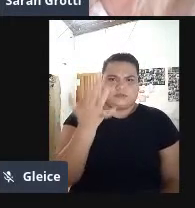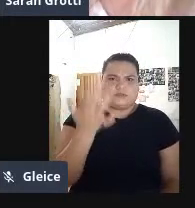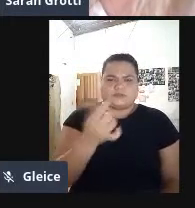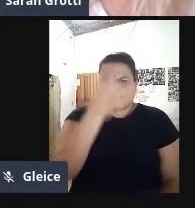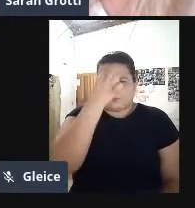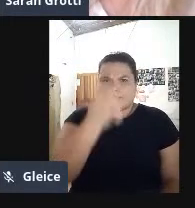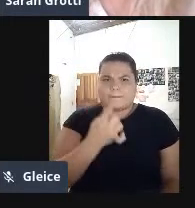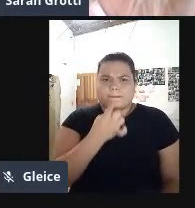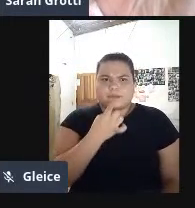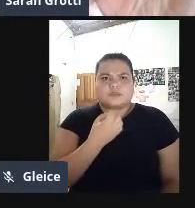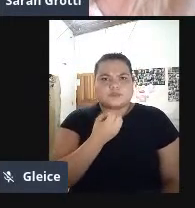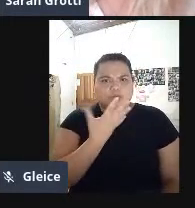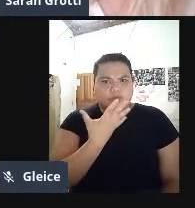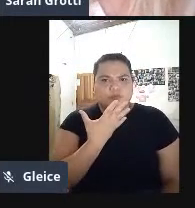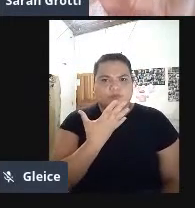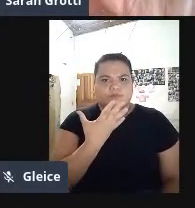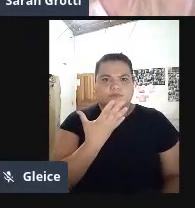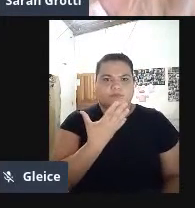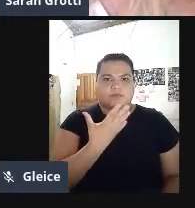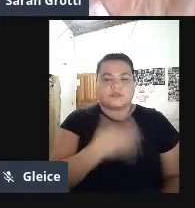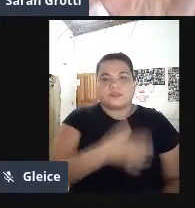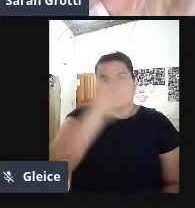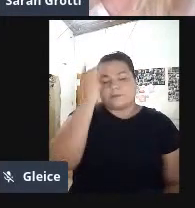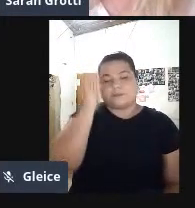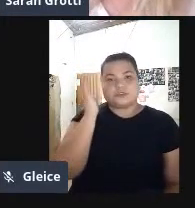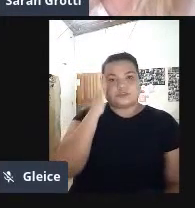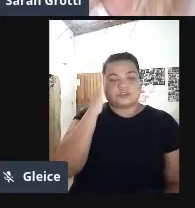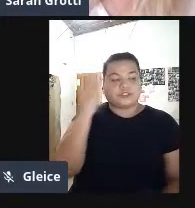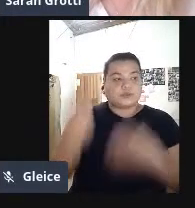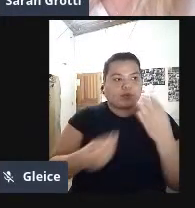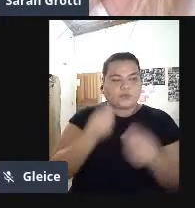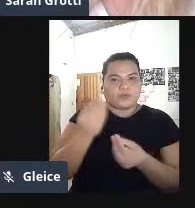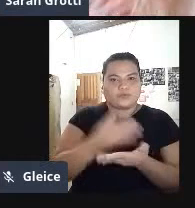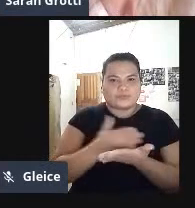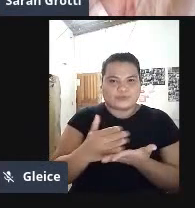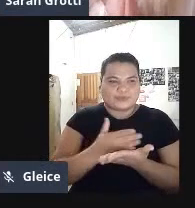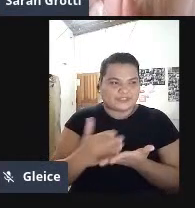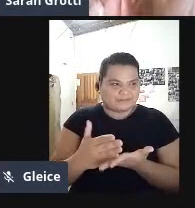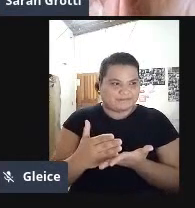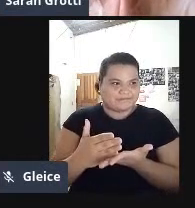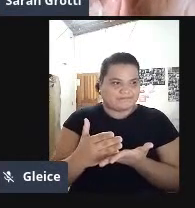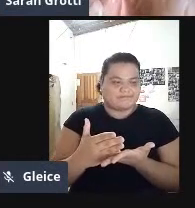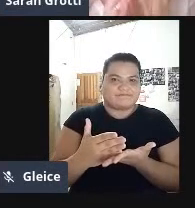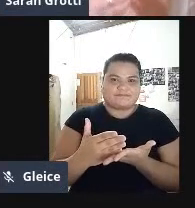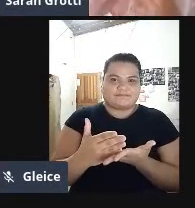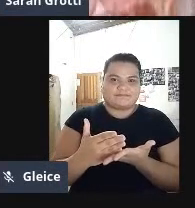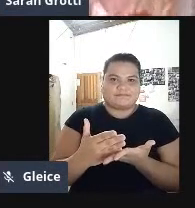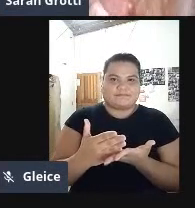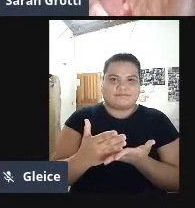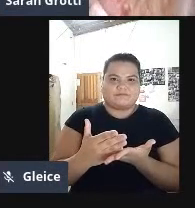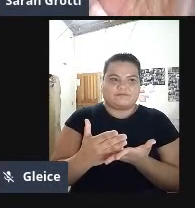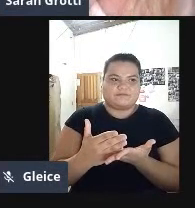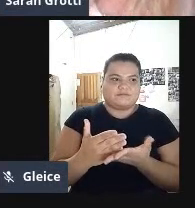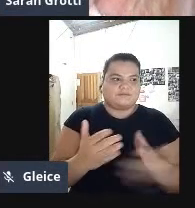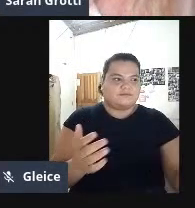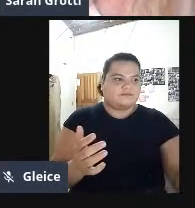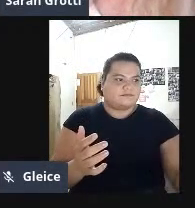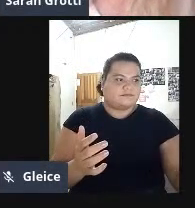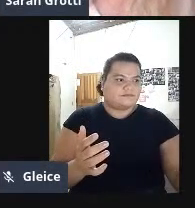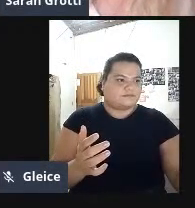população conseguir saber por onde começar. Vamos, então, começar a